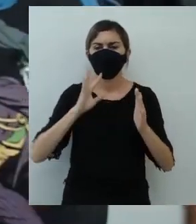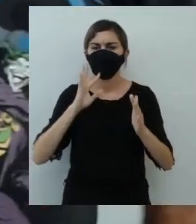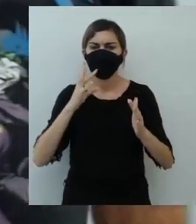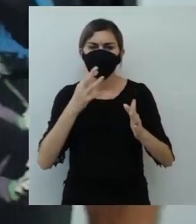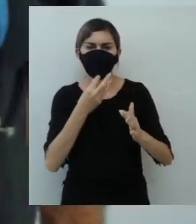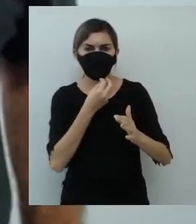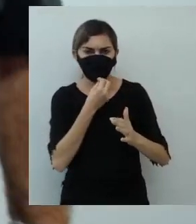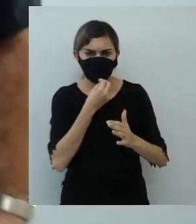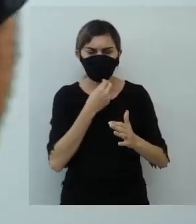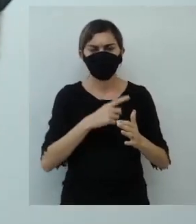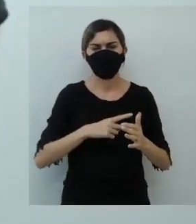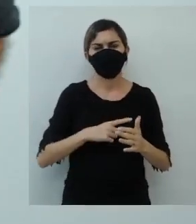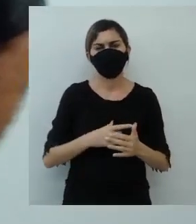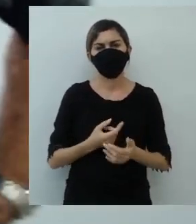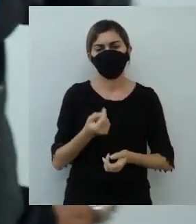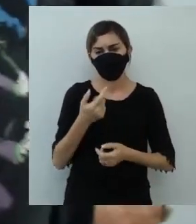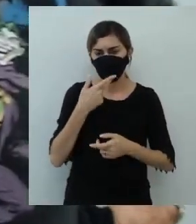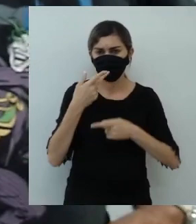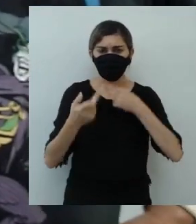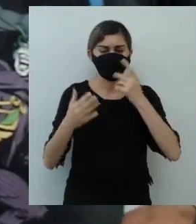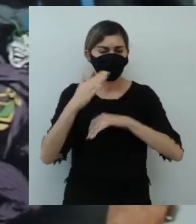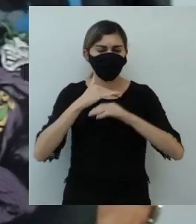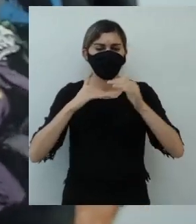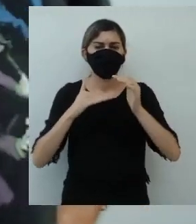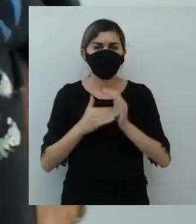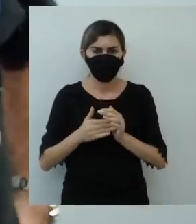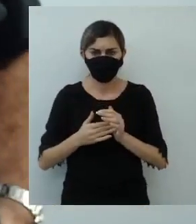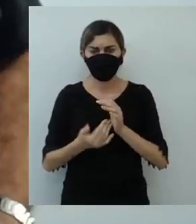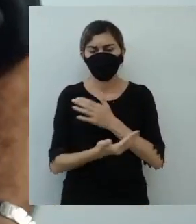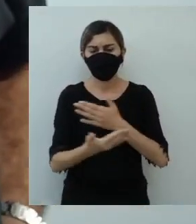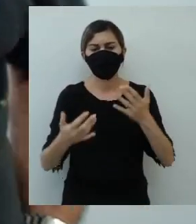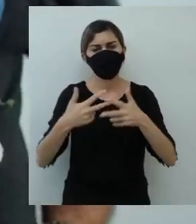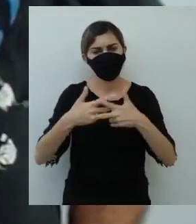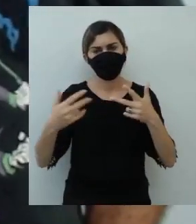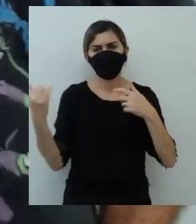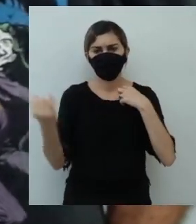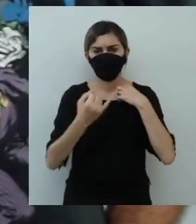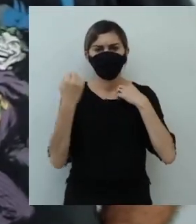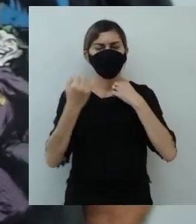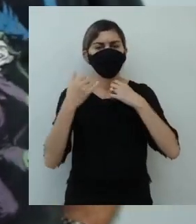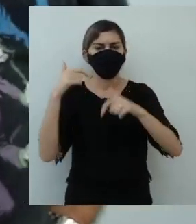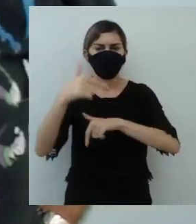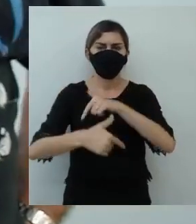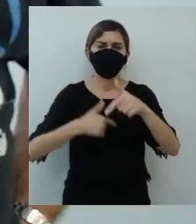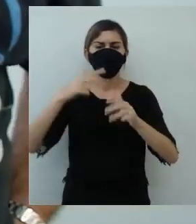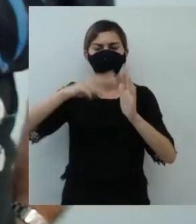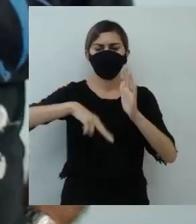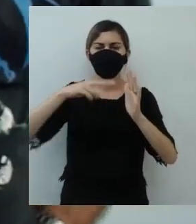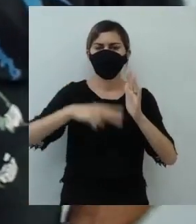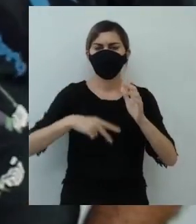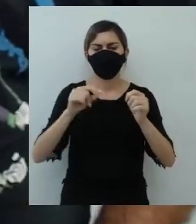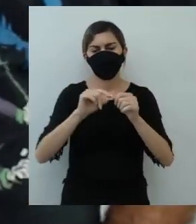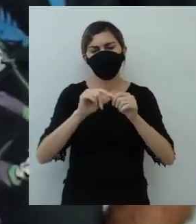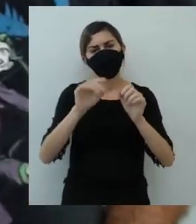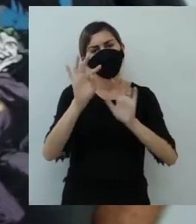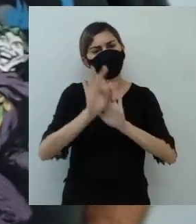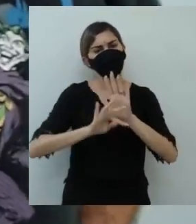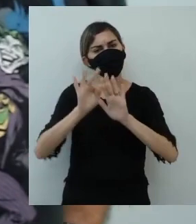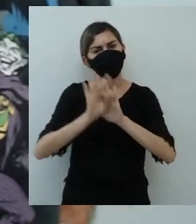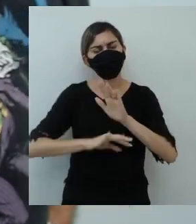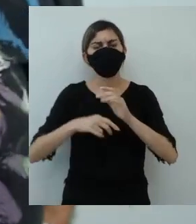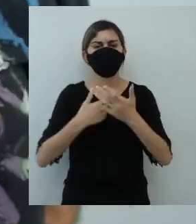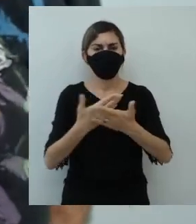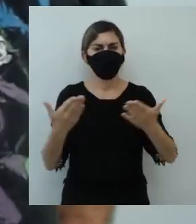conhecimento novo, tá? Eu estou falando tudo isso, pessoal, para chegar numa coisa muito importante para quem trabalha com leitura e produção de texto.